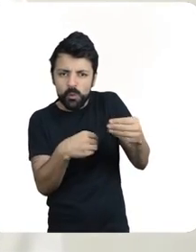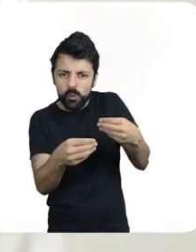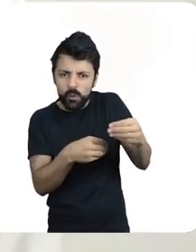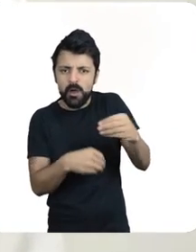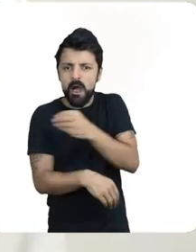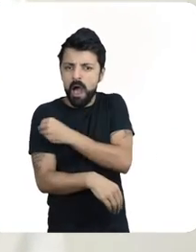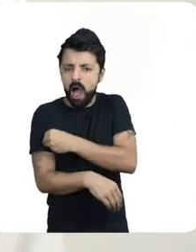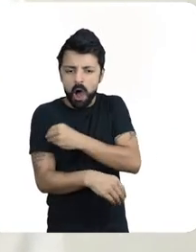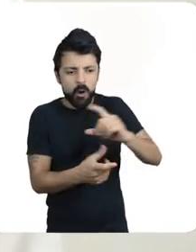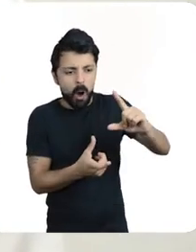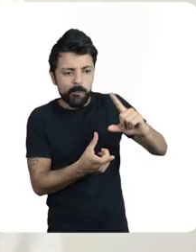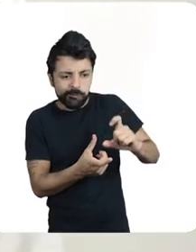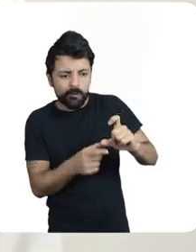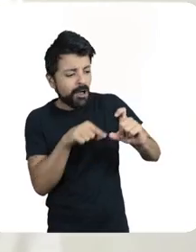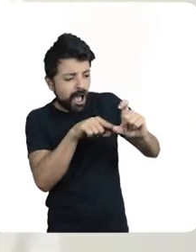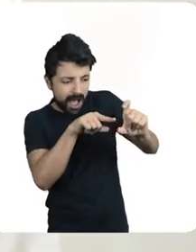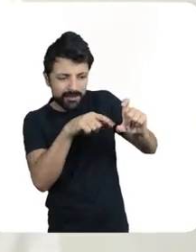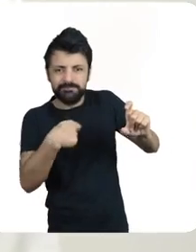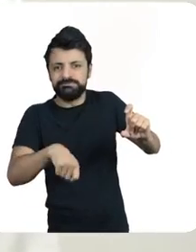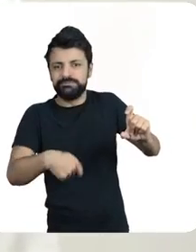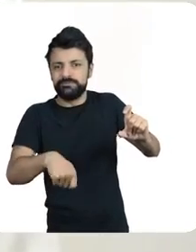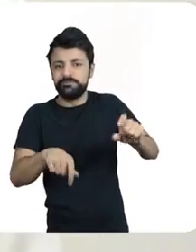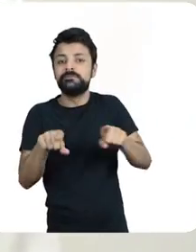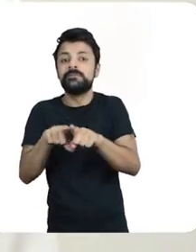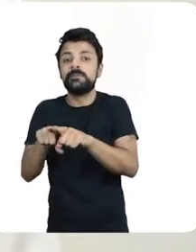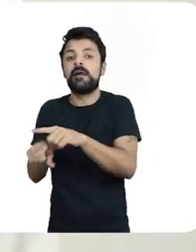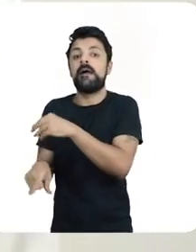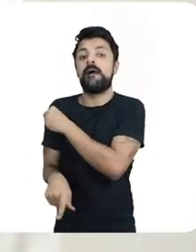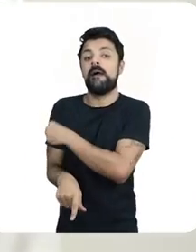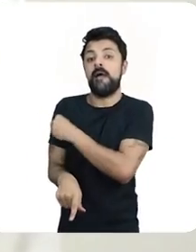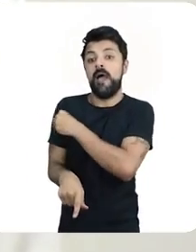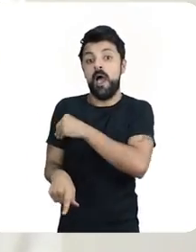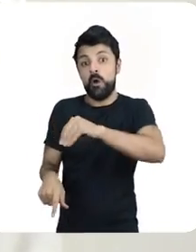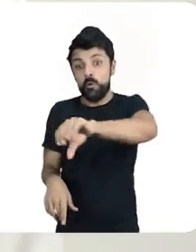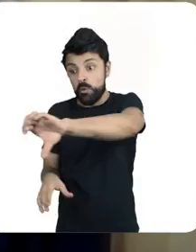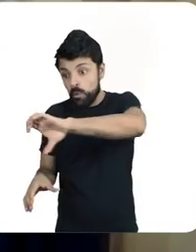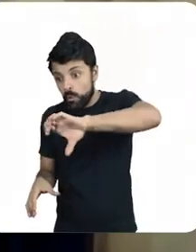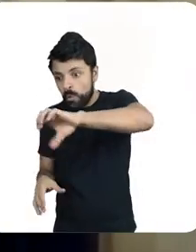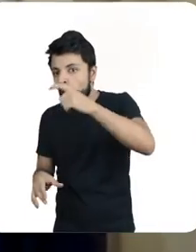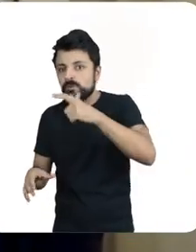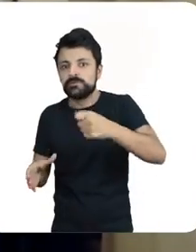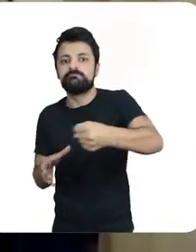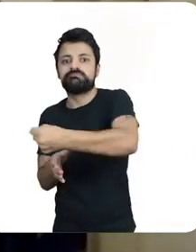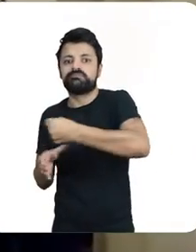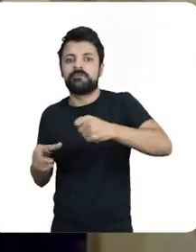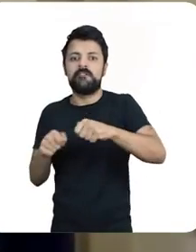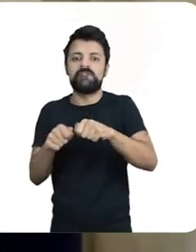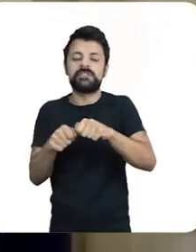armazenar o álcool e também estamos precisando do álcool em si para preparar o álcool 70%.